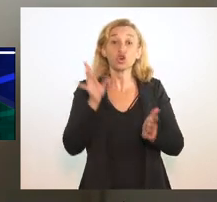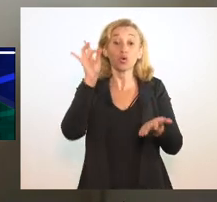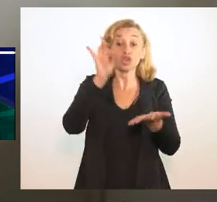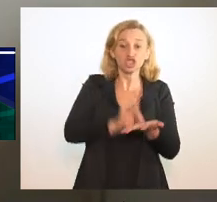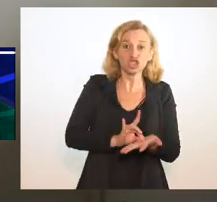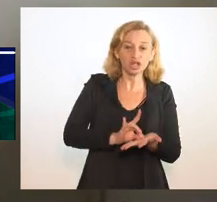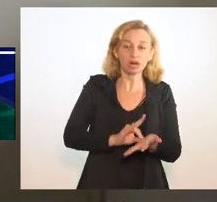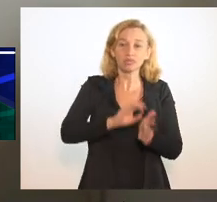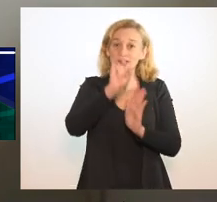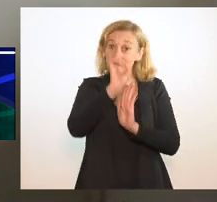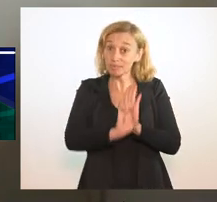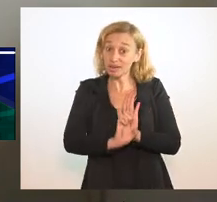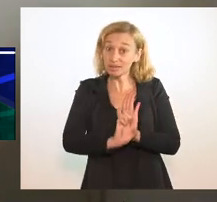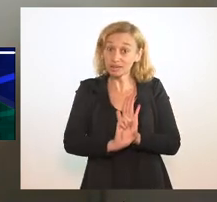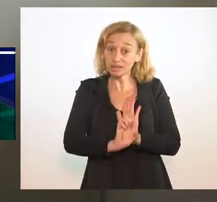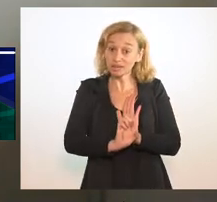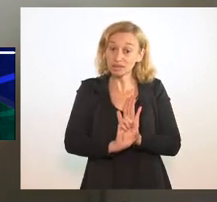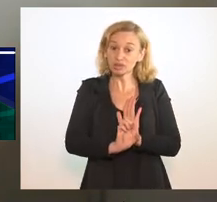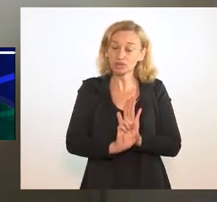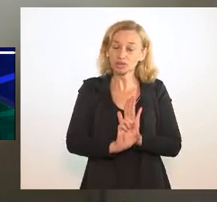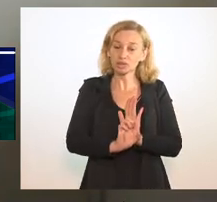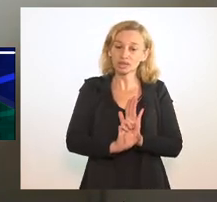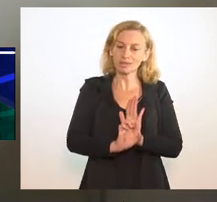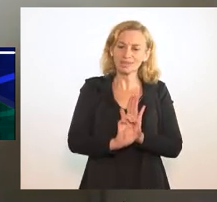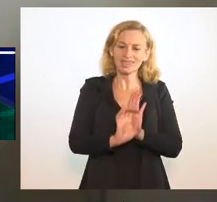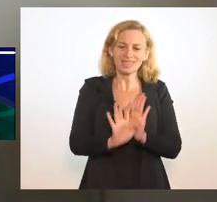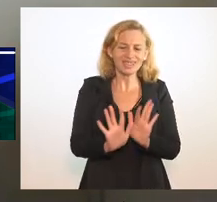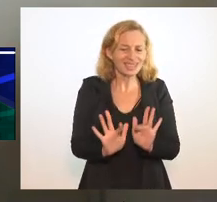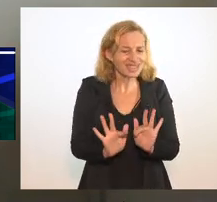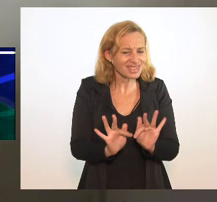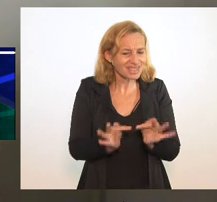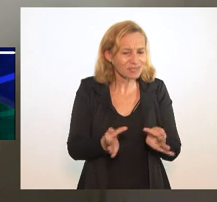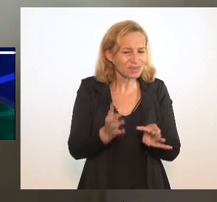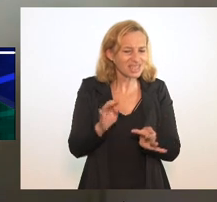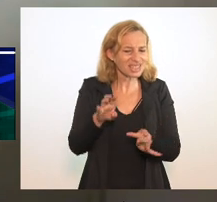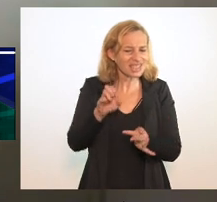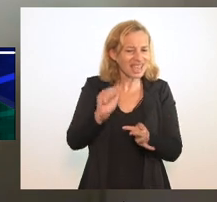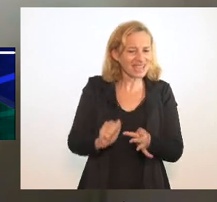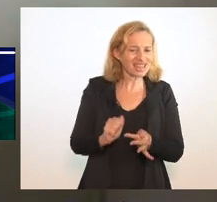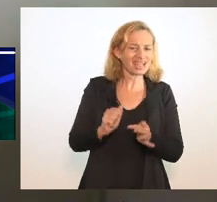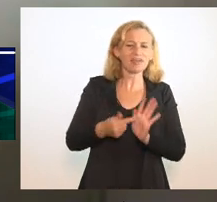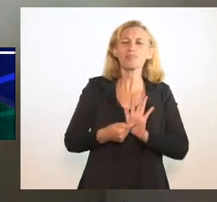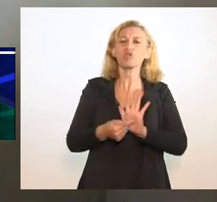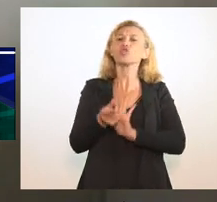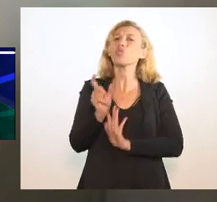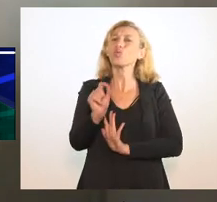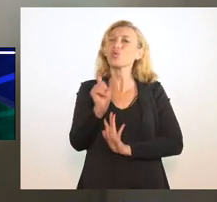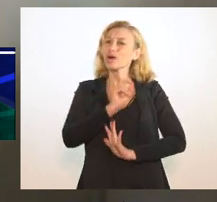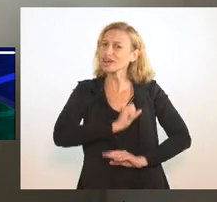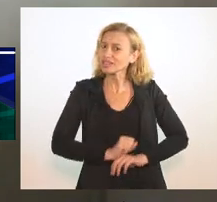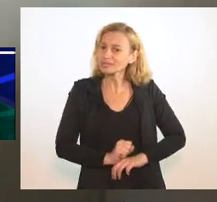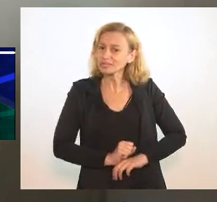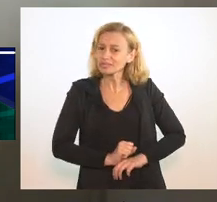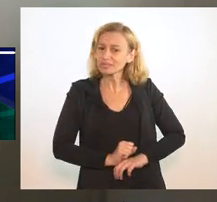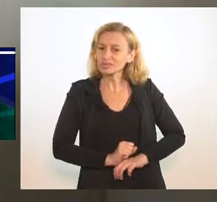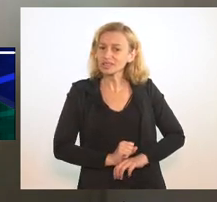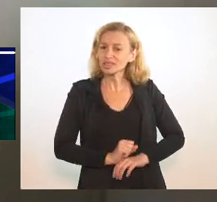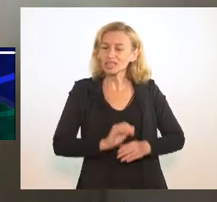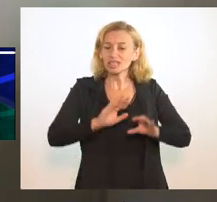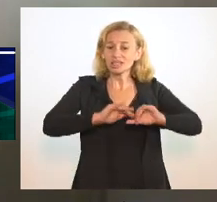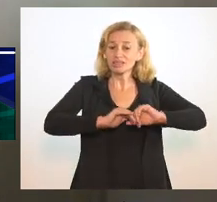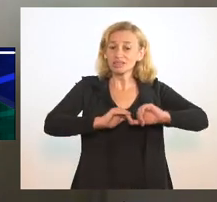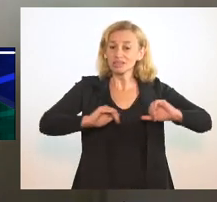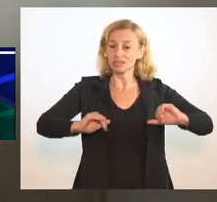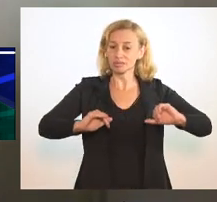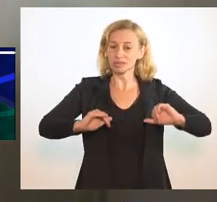com as emendas, de uma forma muito sintética, define que serão desvinculados